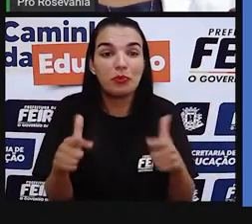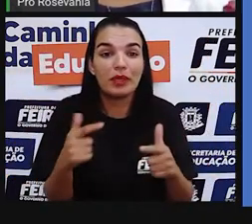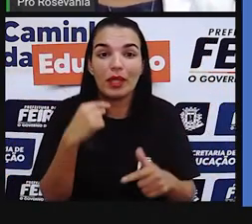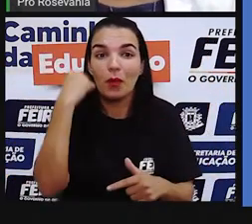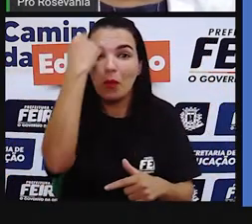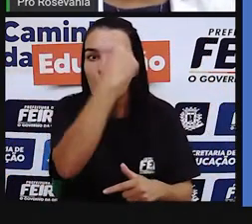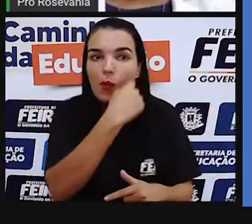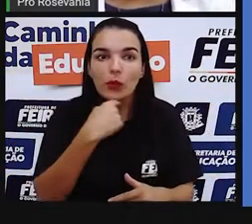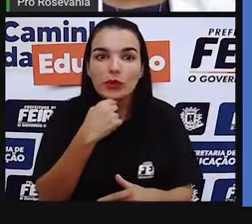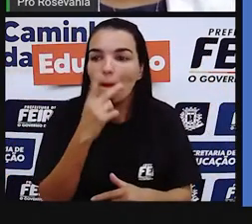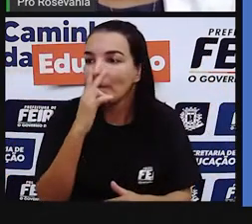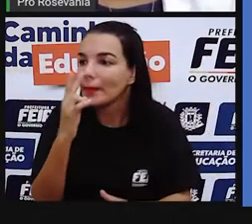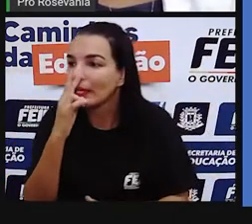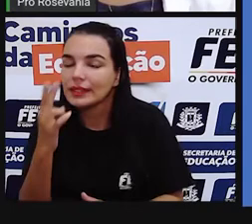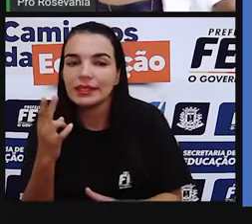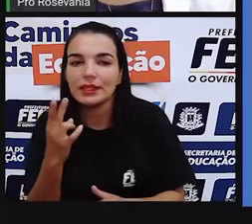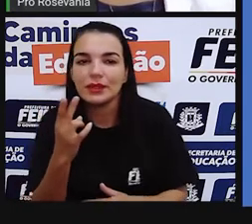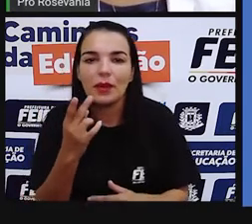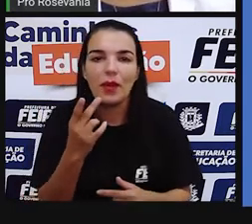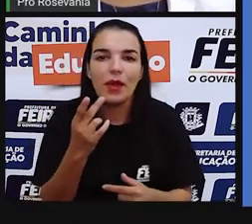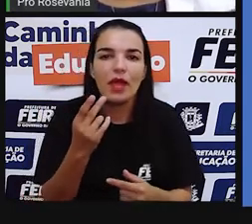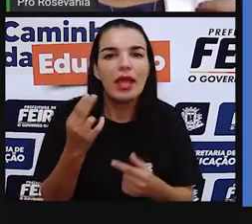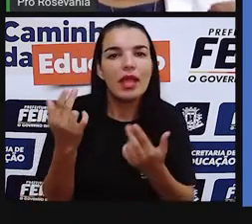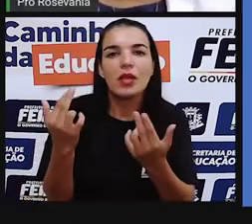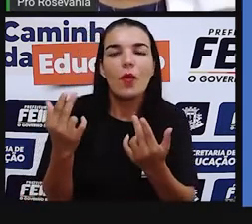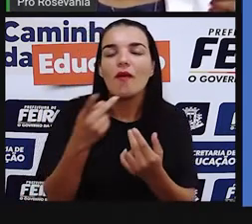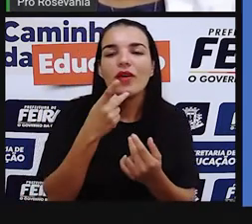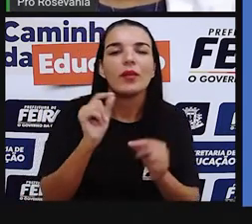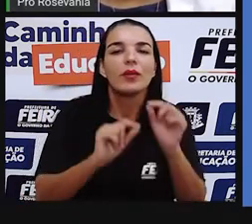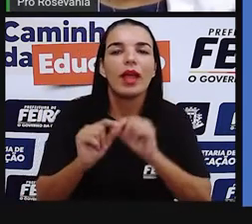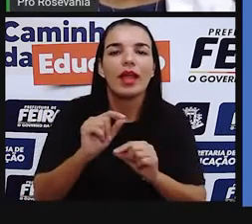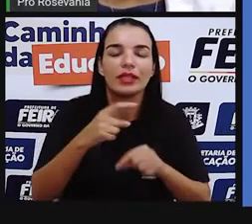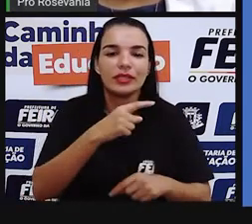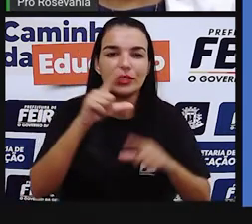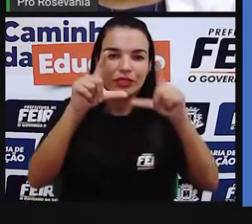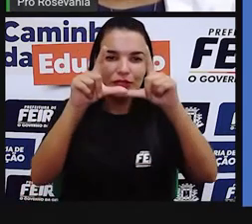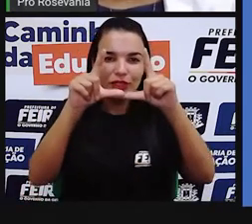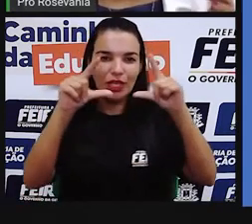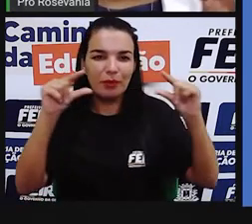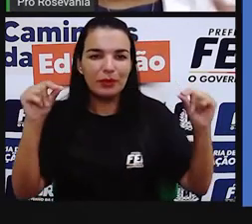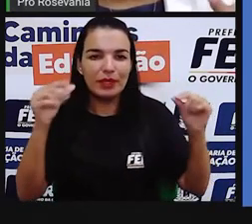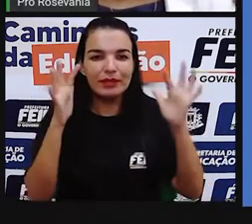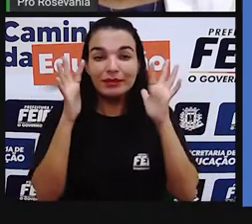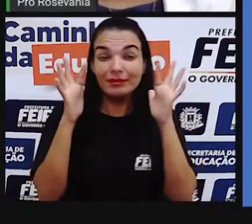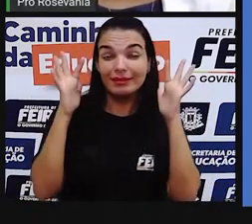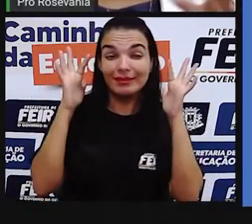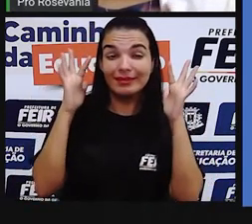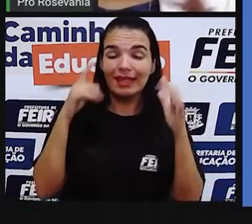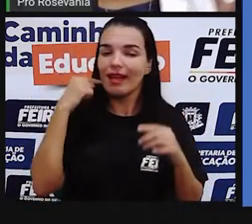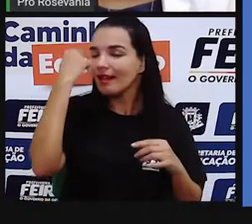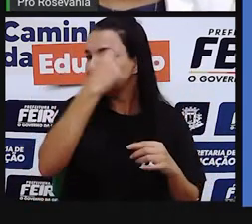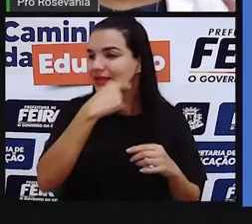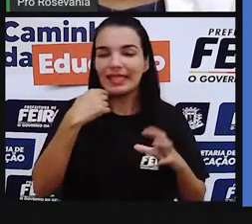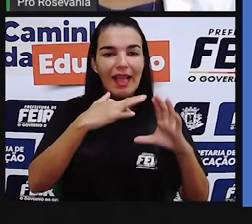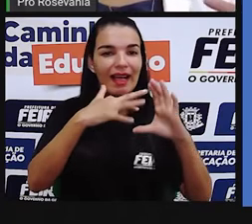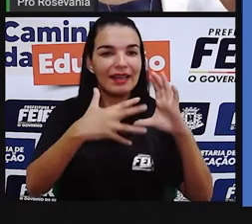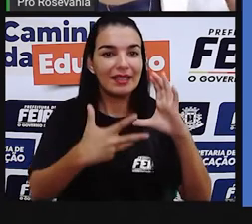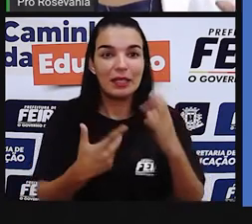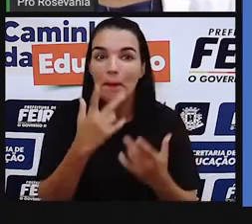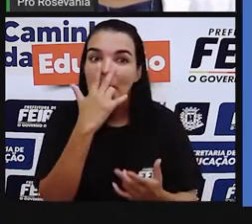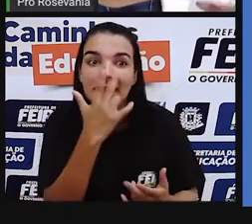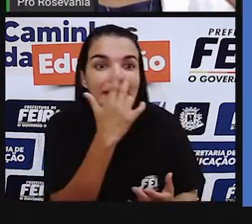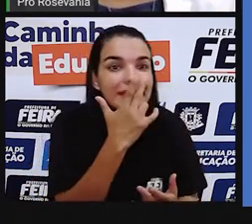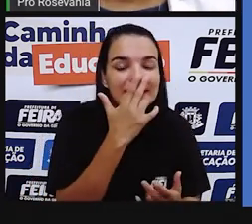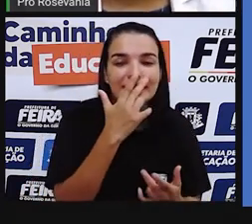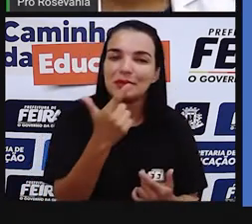como, por exemplo, a gente fala dos japoneses. Em qualquer lugar que eles estão, a gente tem aquela ideia. A gente até confunde, né, japonês,